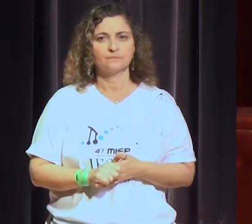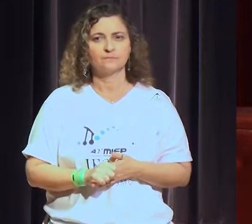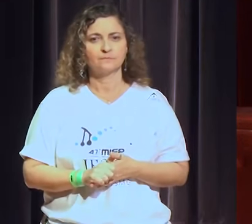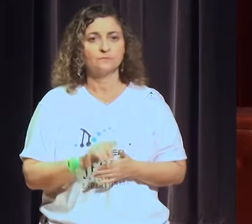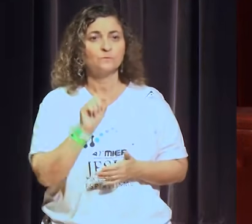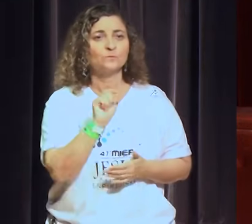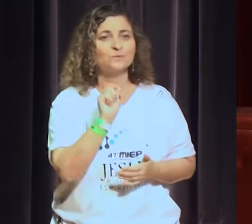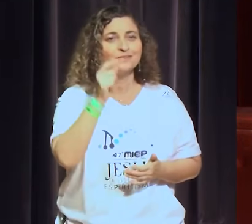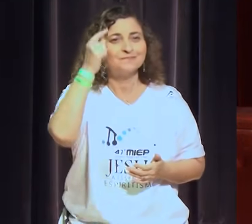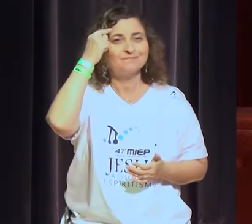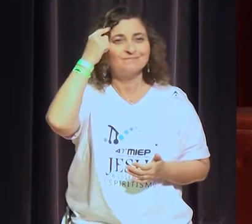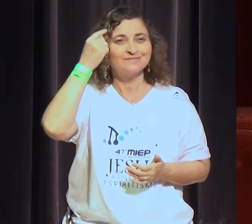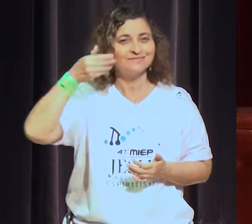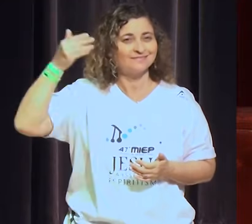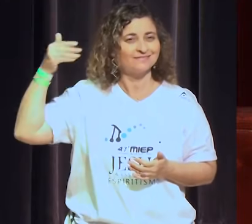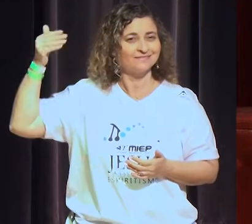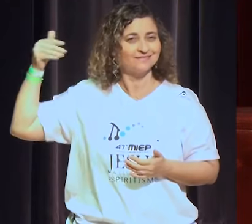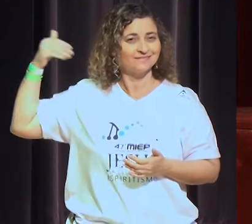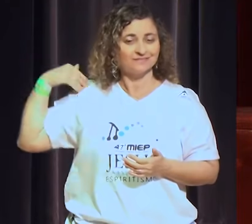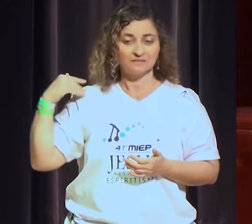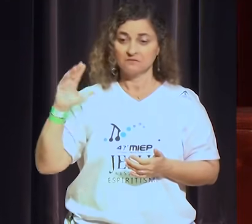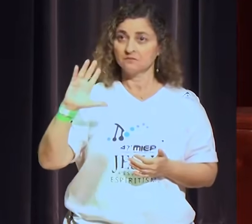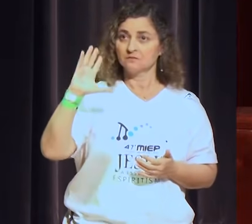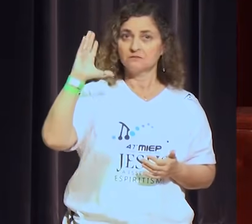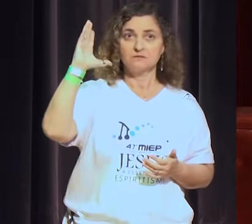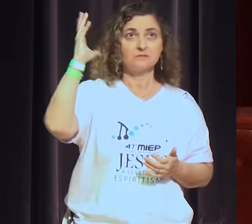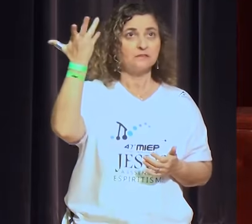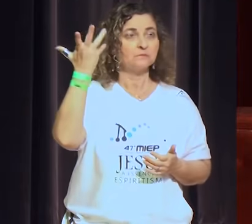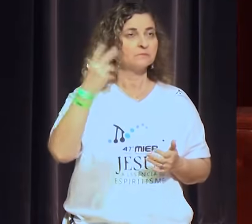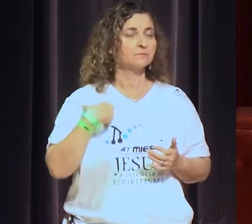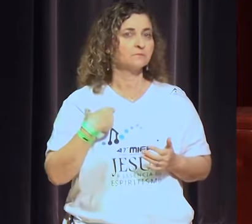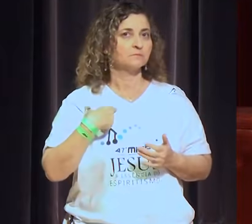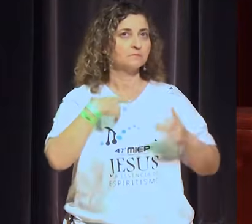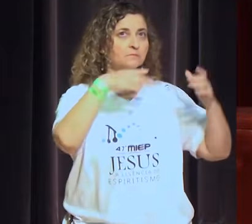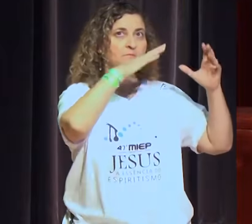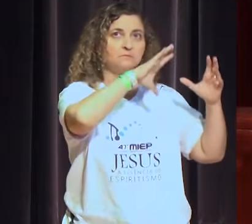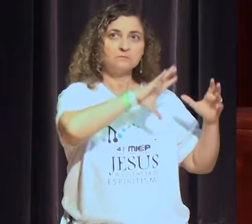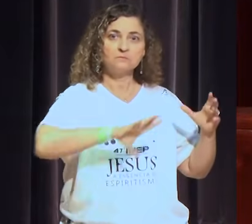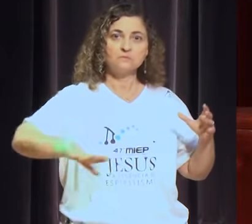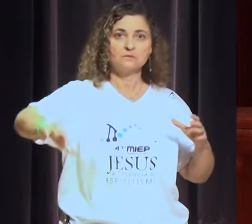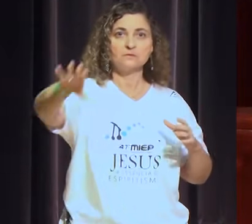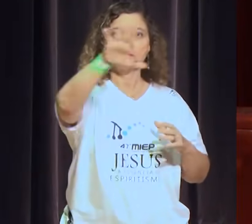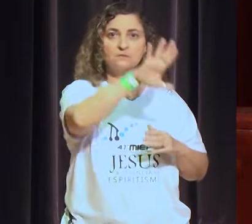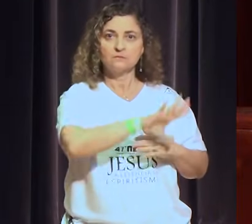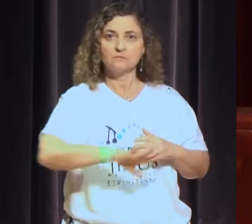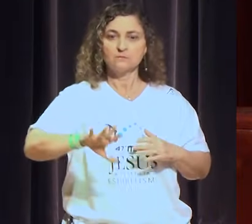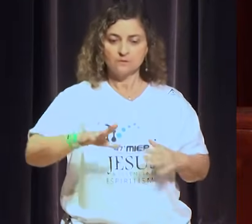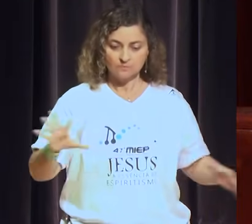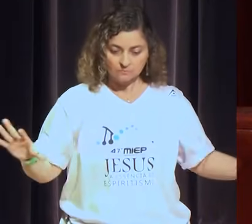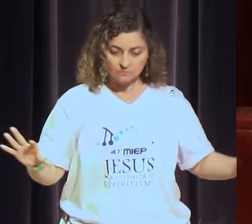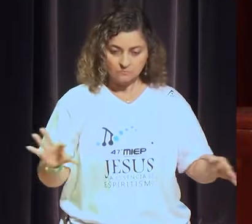Ele imaginou que o espaço, o tempo, fazem parte de uma coisa só